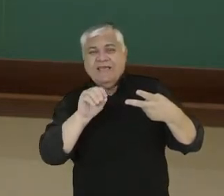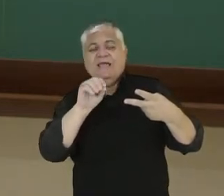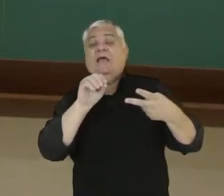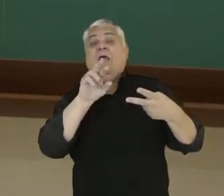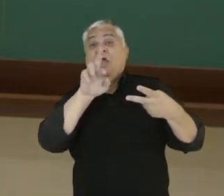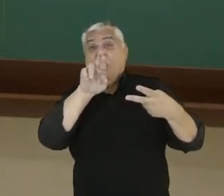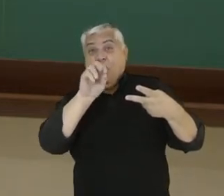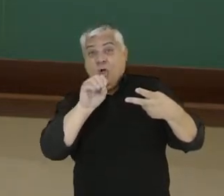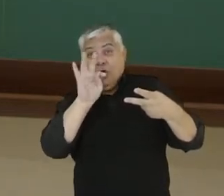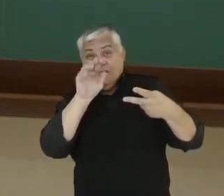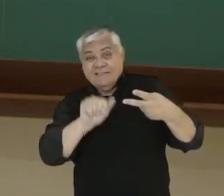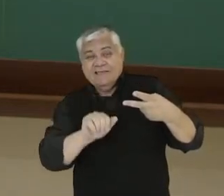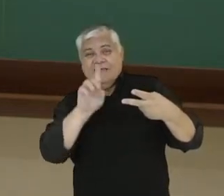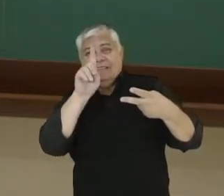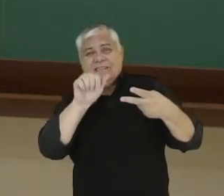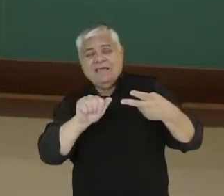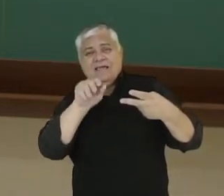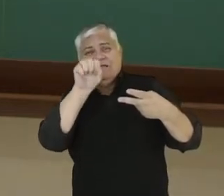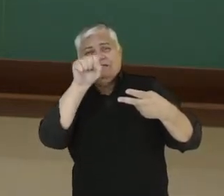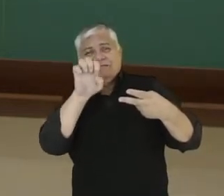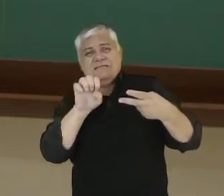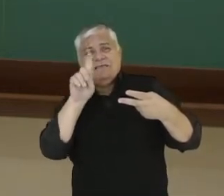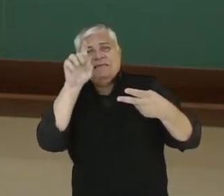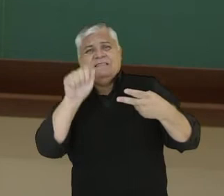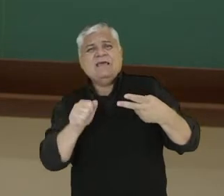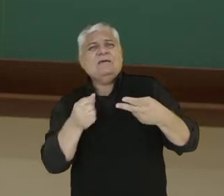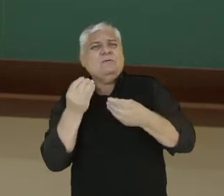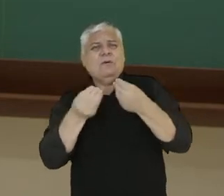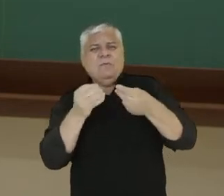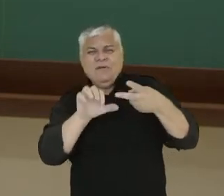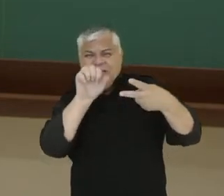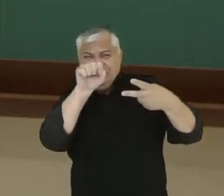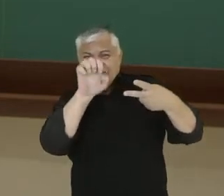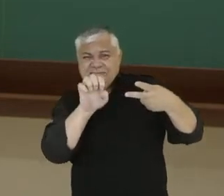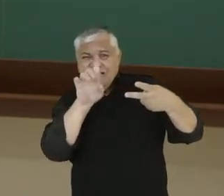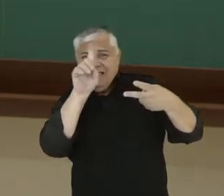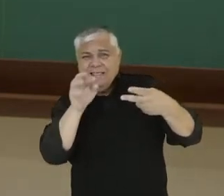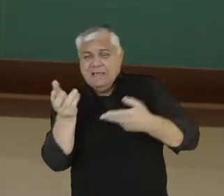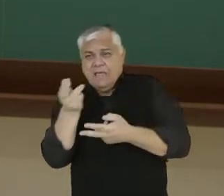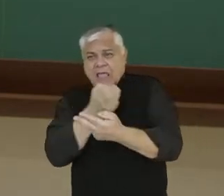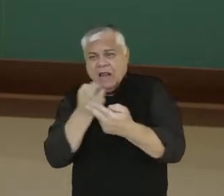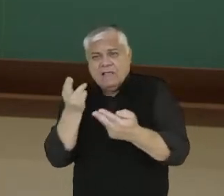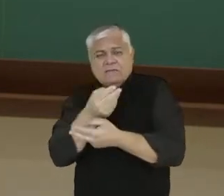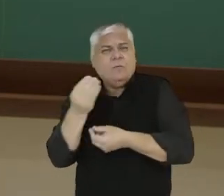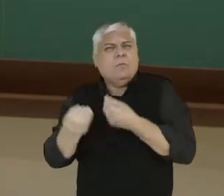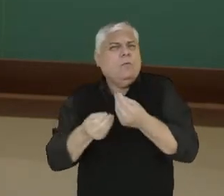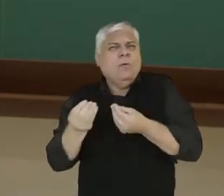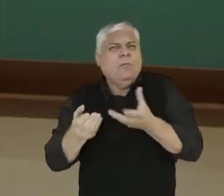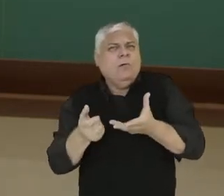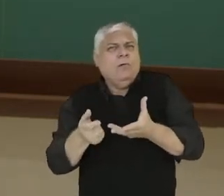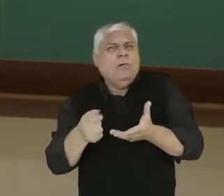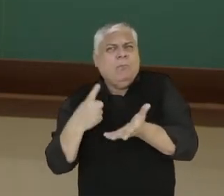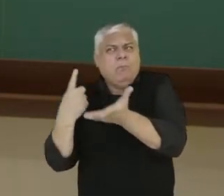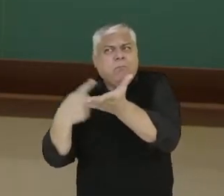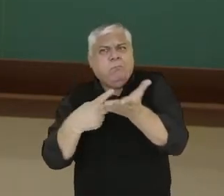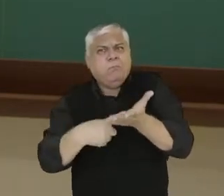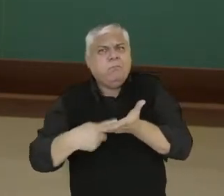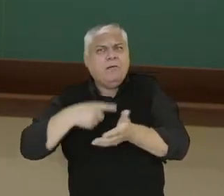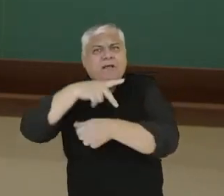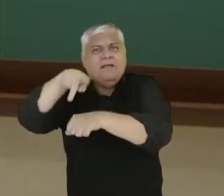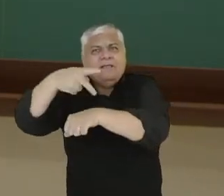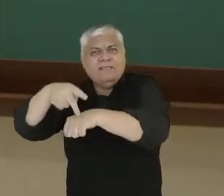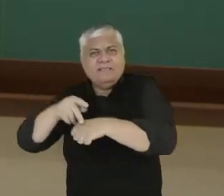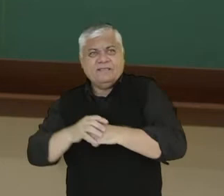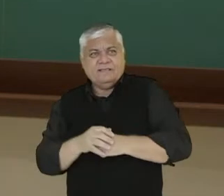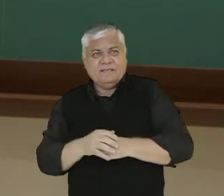Seda tem a ver com essas relações internacionais chinesas? Com a relação que a China estabelece com outros países?